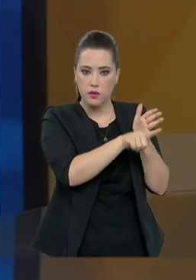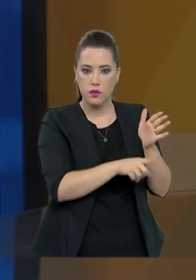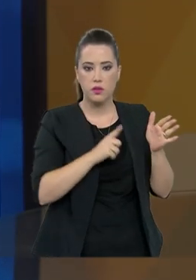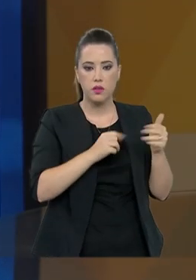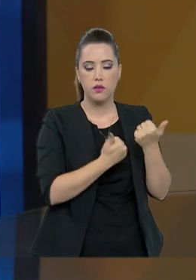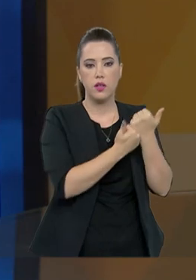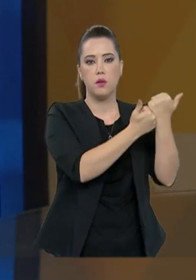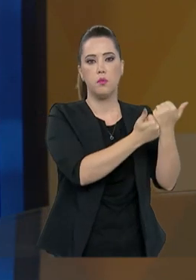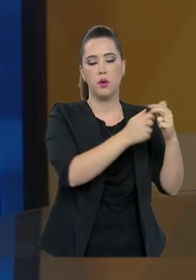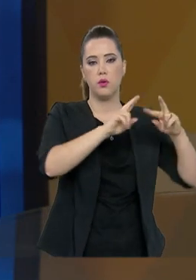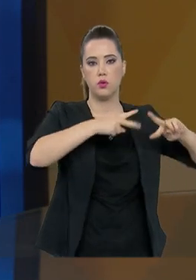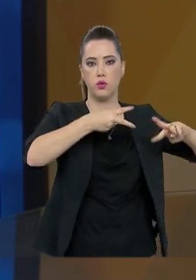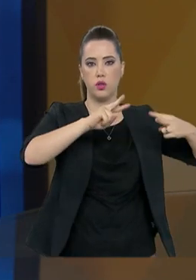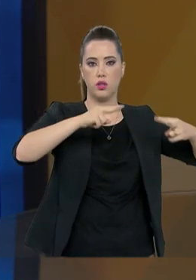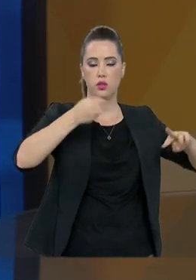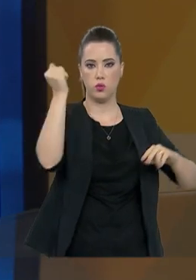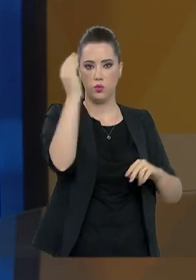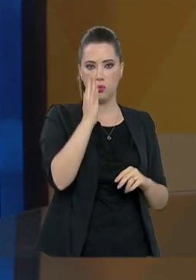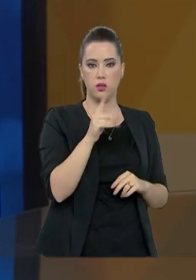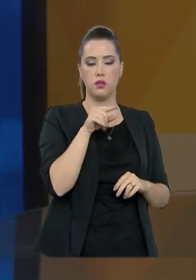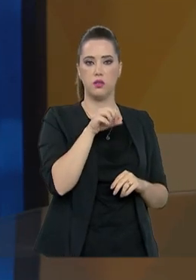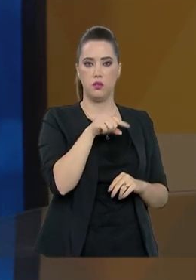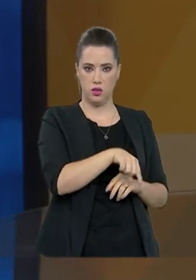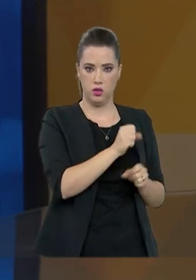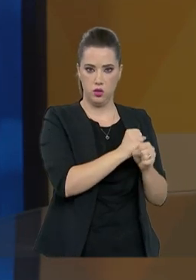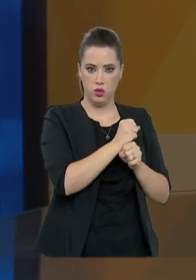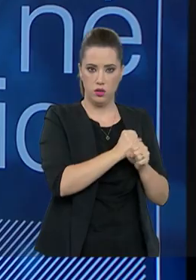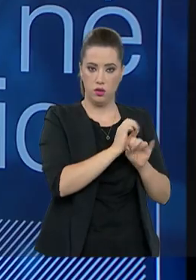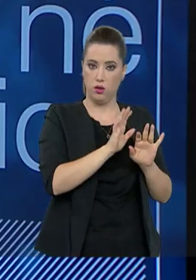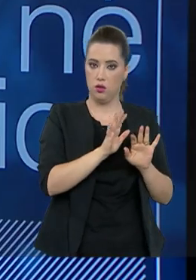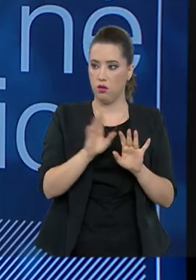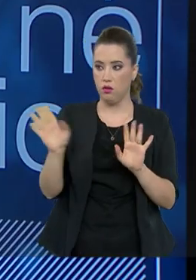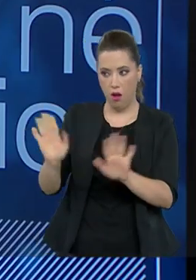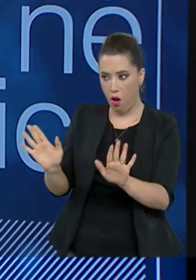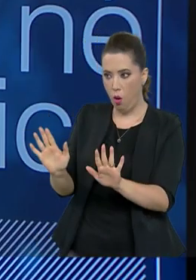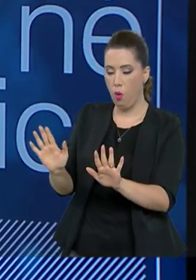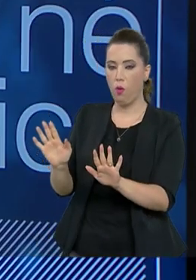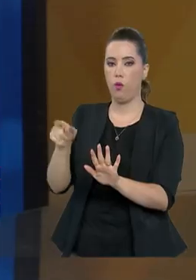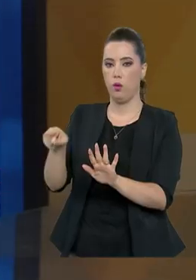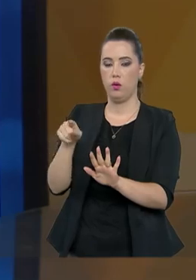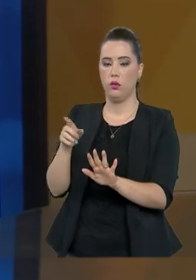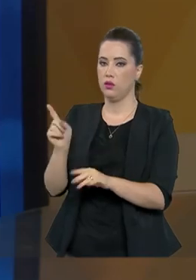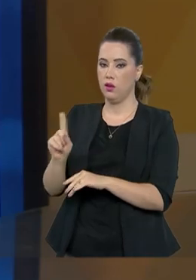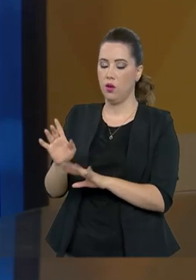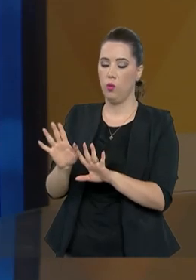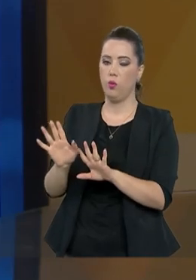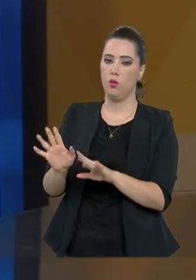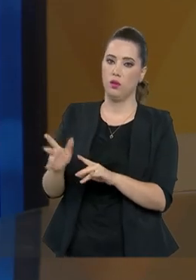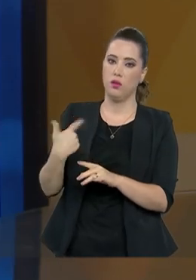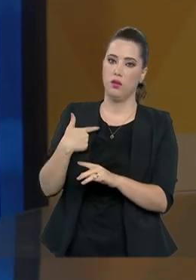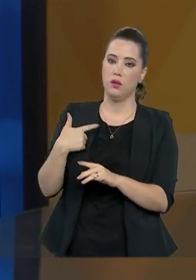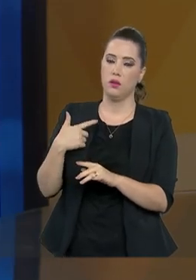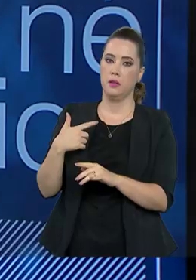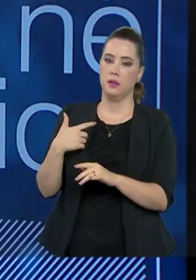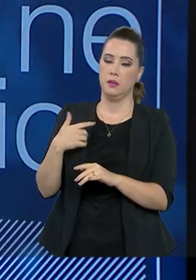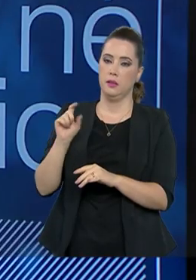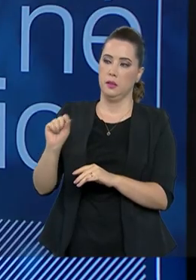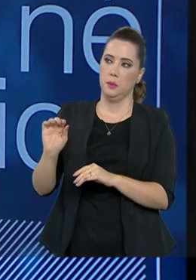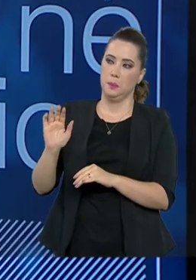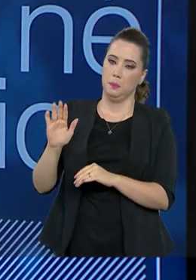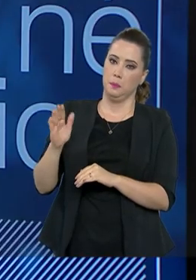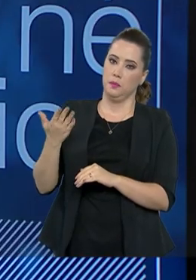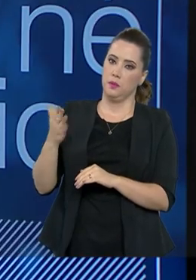auxílio dos perfis genéticos no Brasil neste ano. Ainda não. Ou no histórico? Ainda não. Ainda não? Cerca